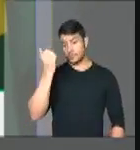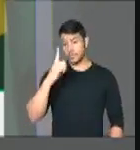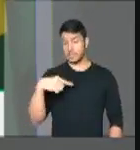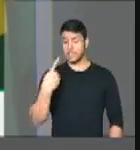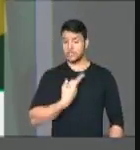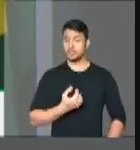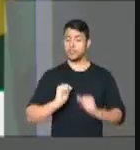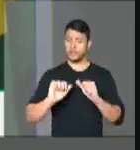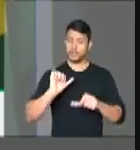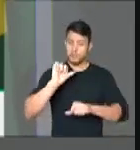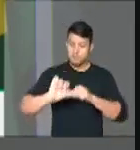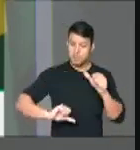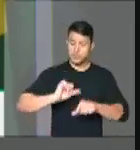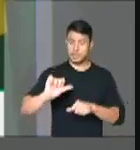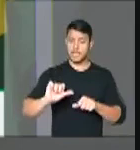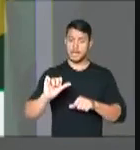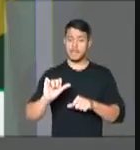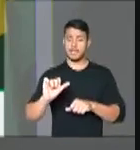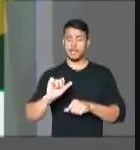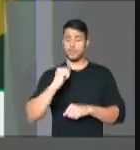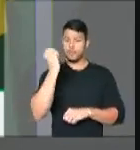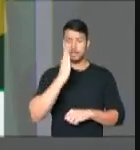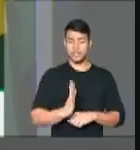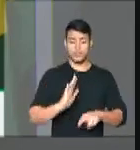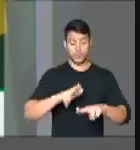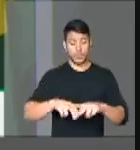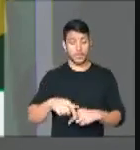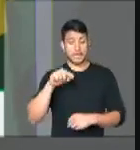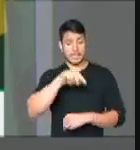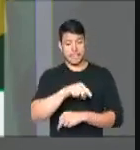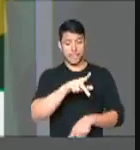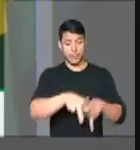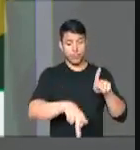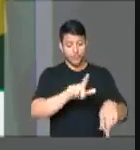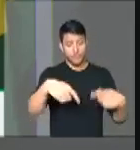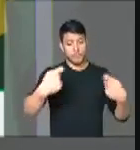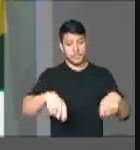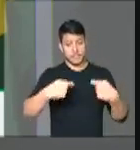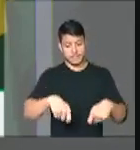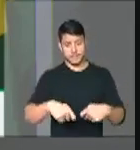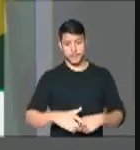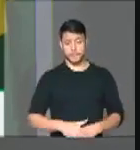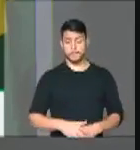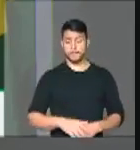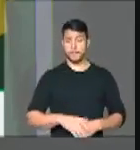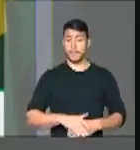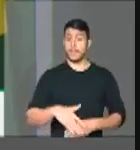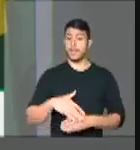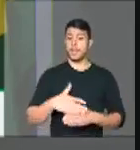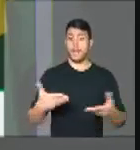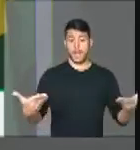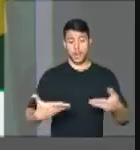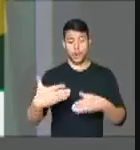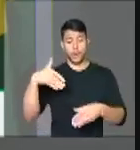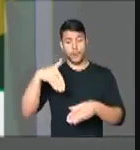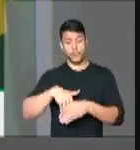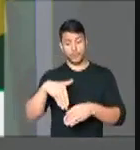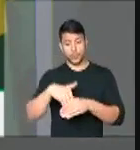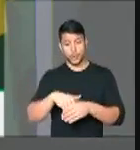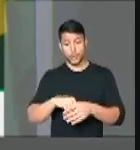essa mudança que os brasileiros precisam e que eles esperam de nós. Eles não votaram diferente nesse último